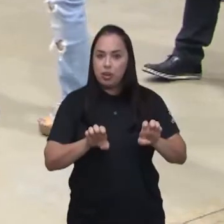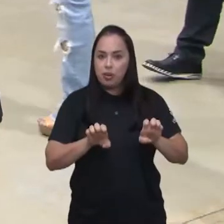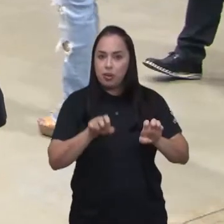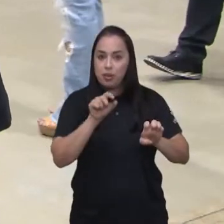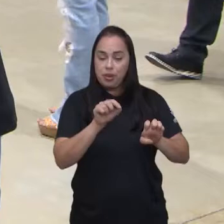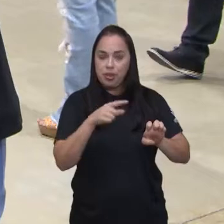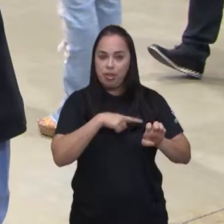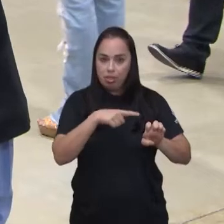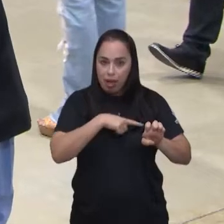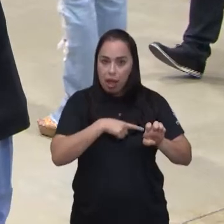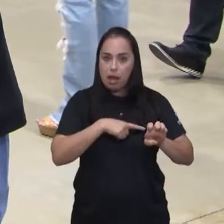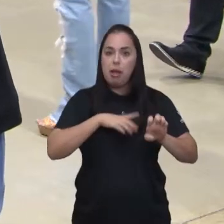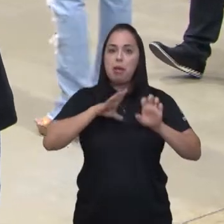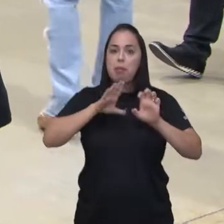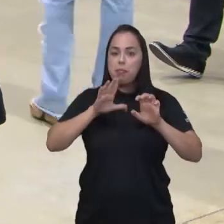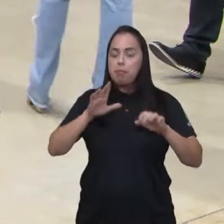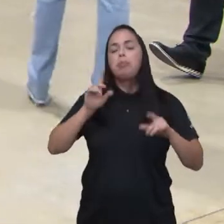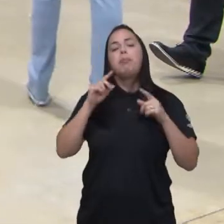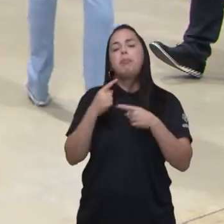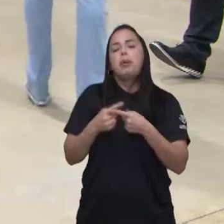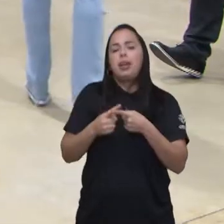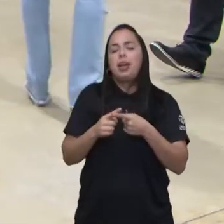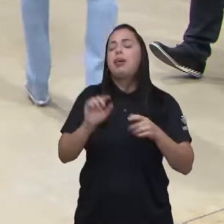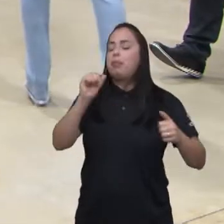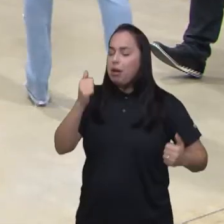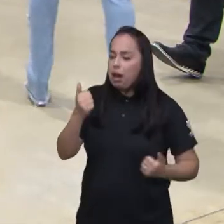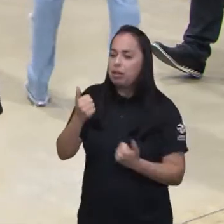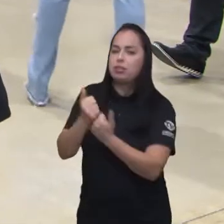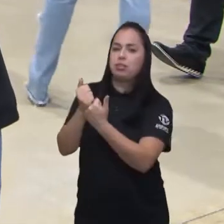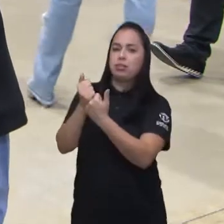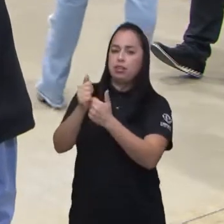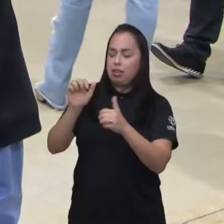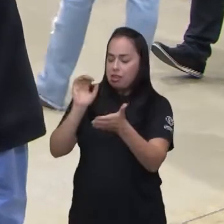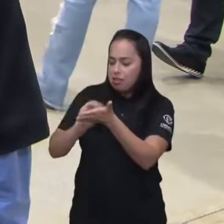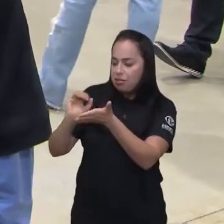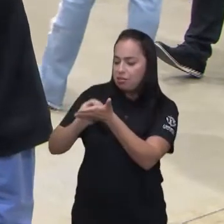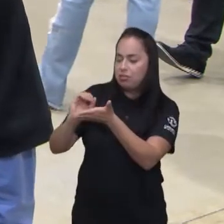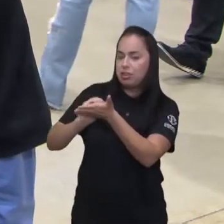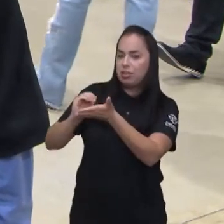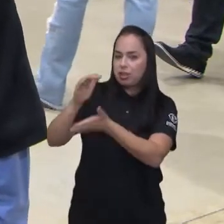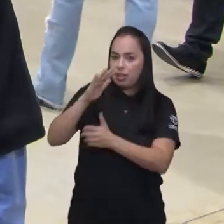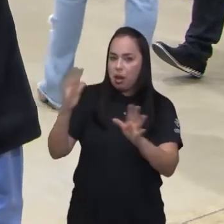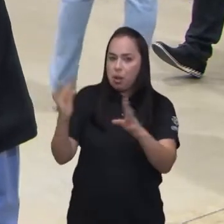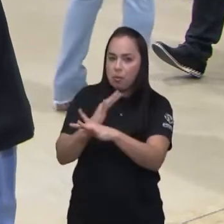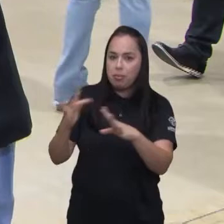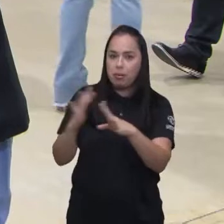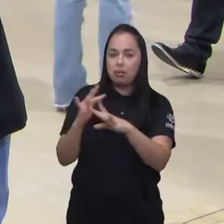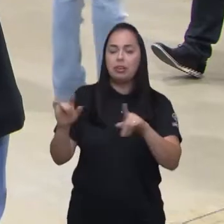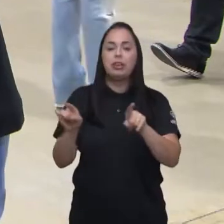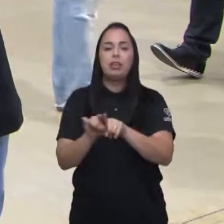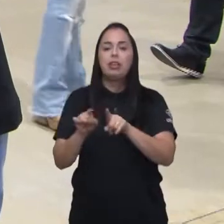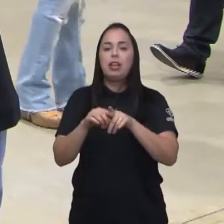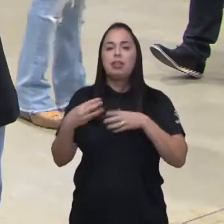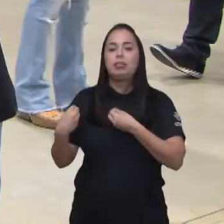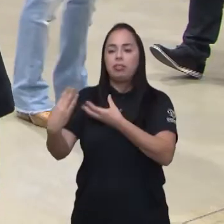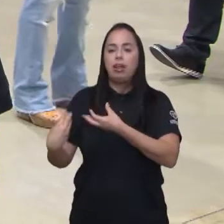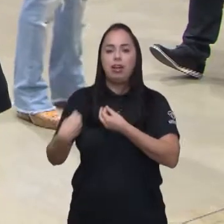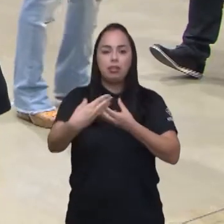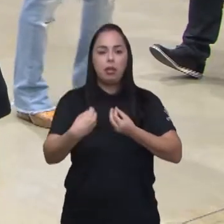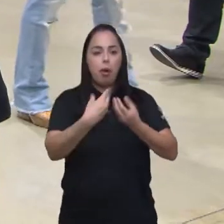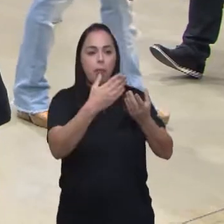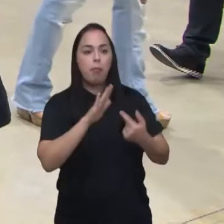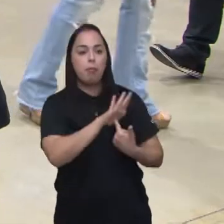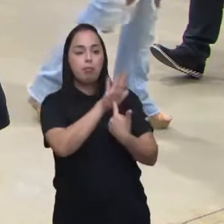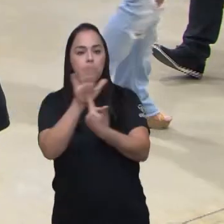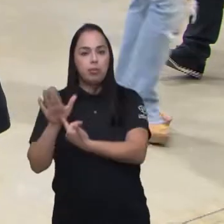sempre em pó secretaria da educação com a secretaria de mobilidade urbana para poder